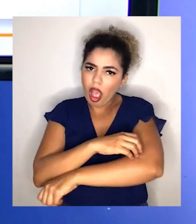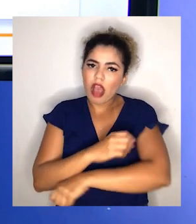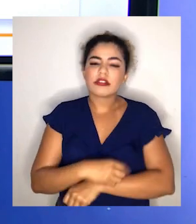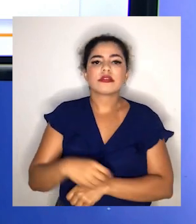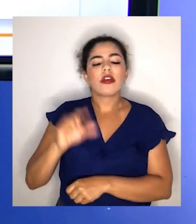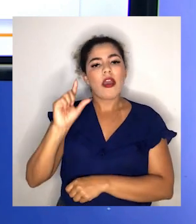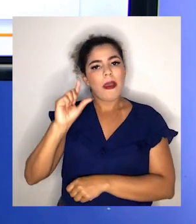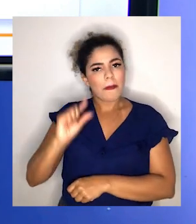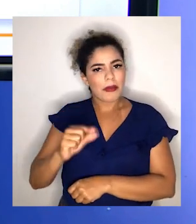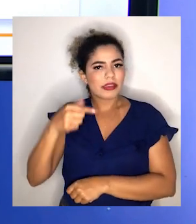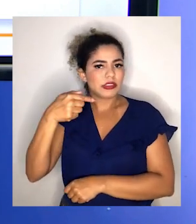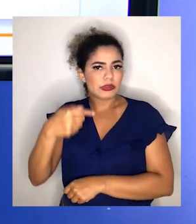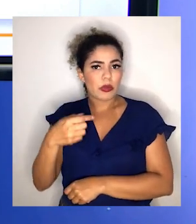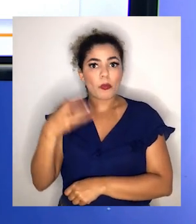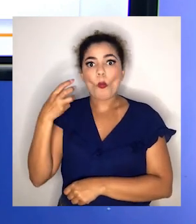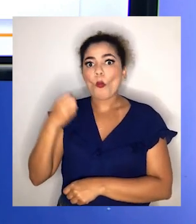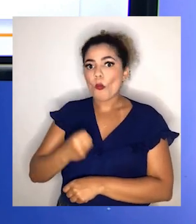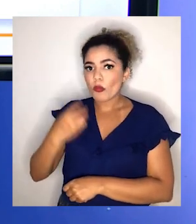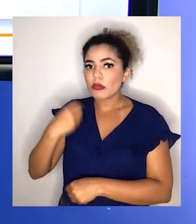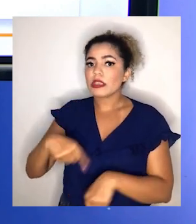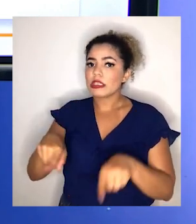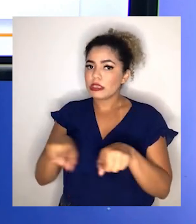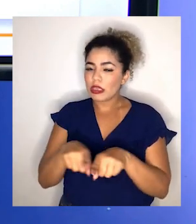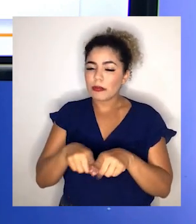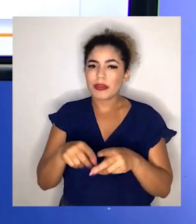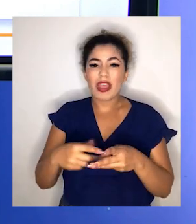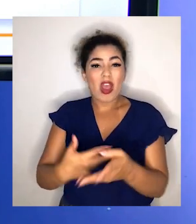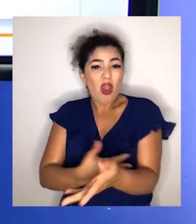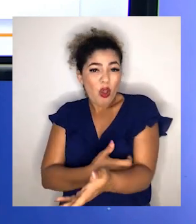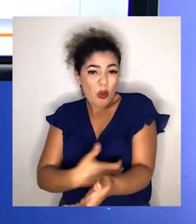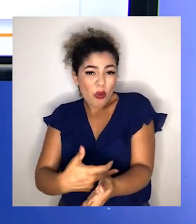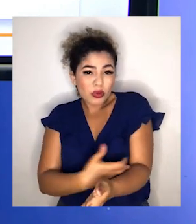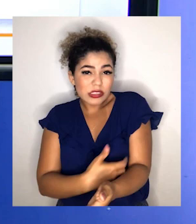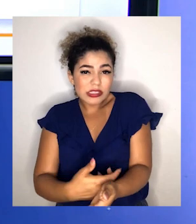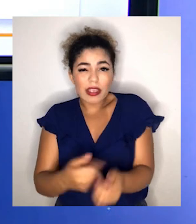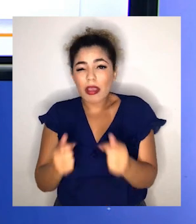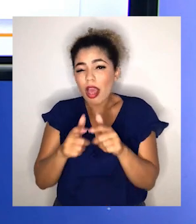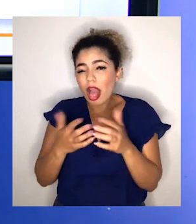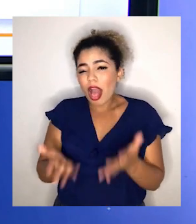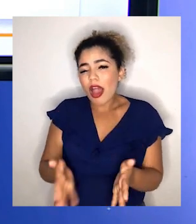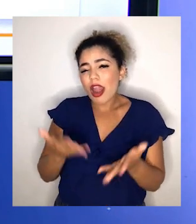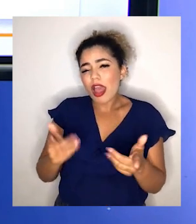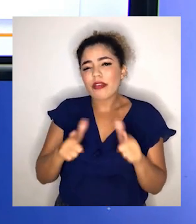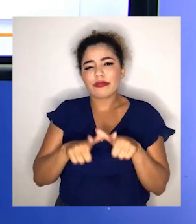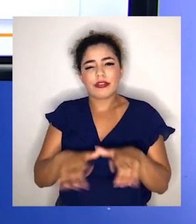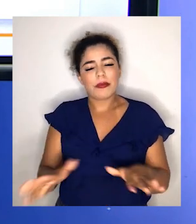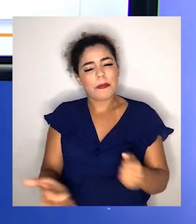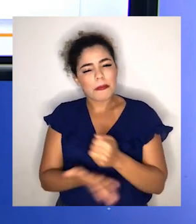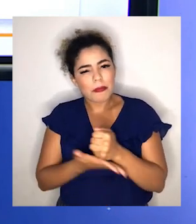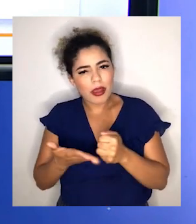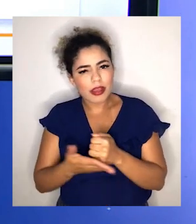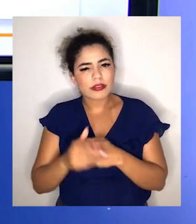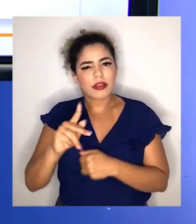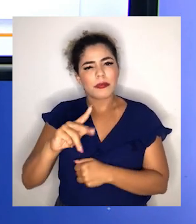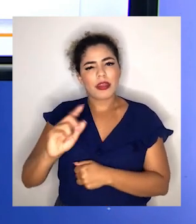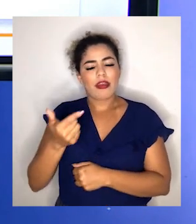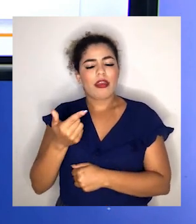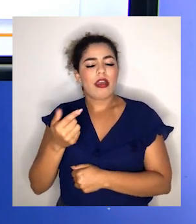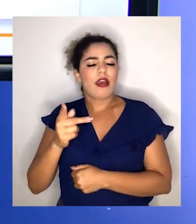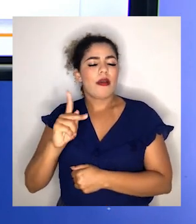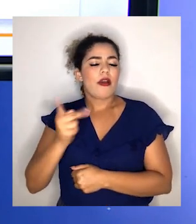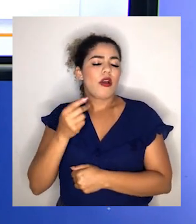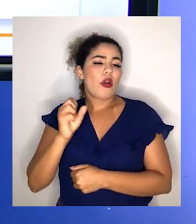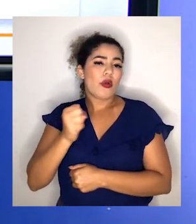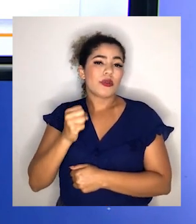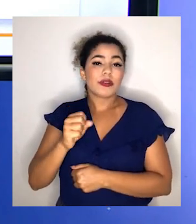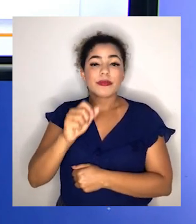leite também é considerado ainda ácido. O sangue, levemente básico, com pH 8. E a água